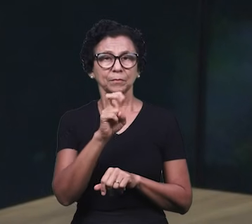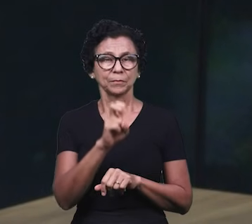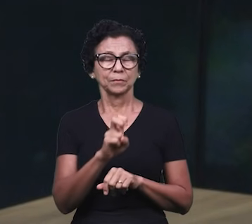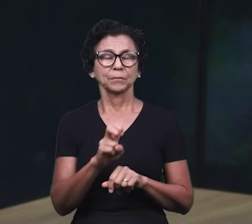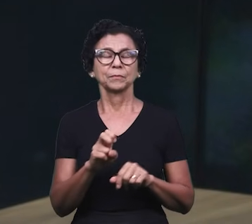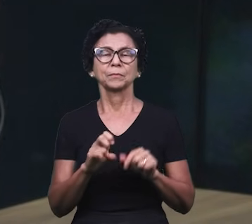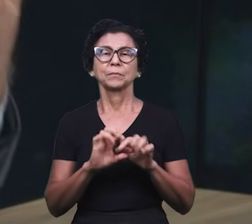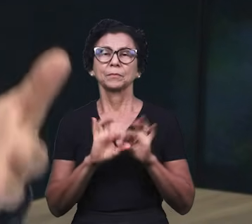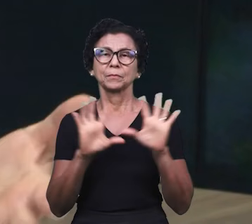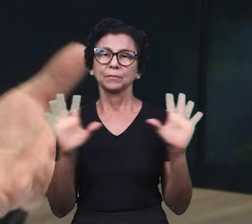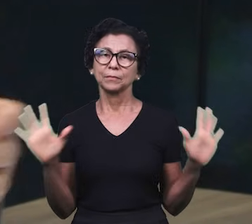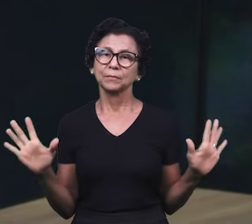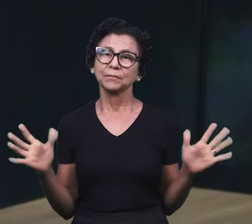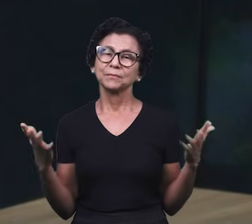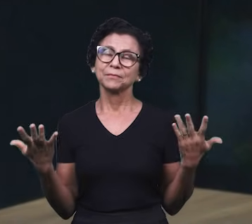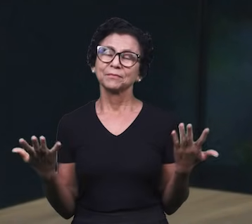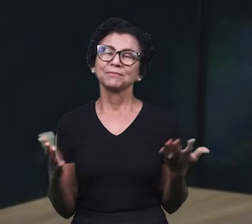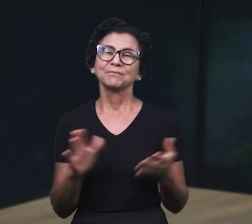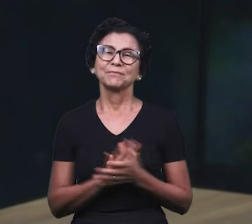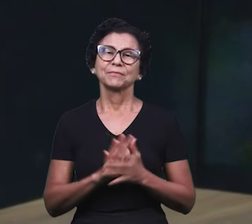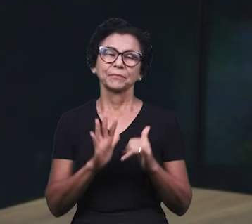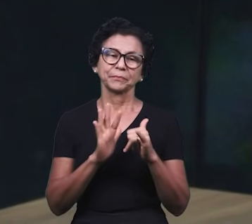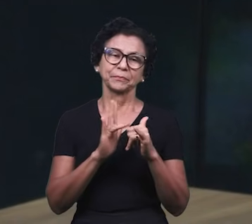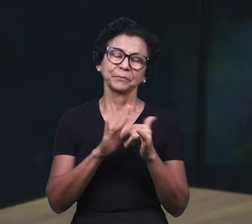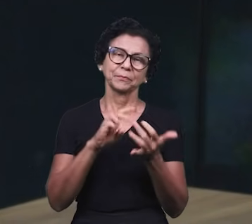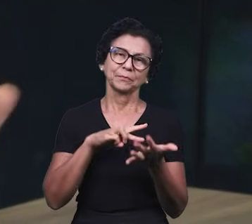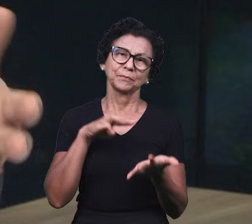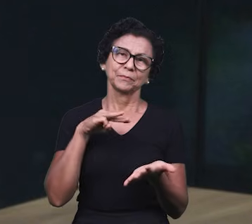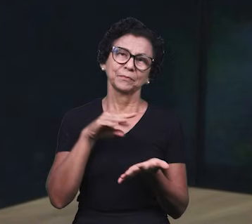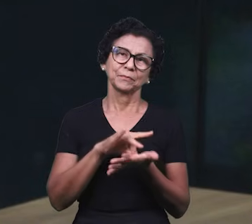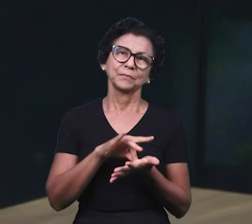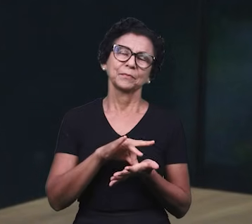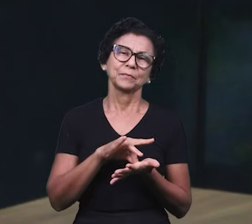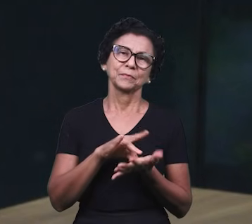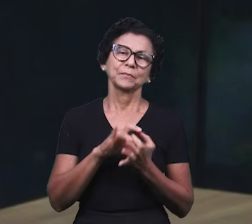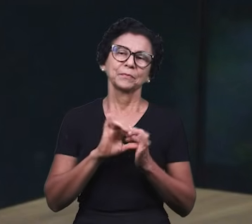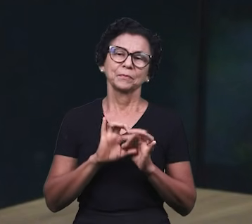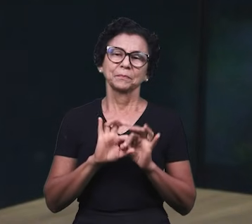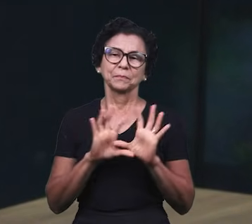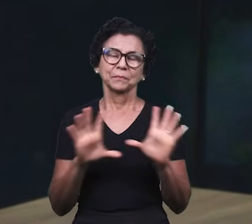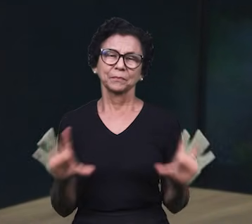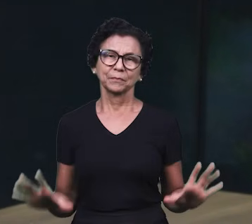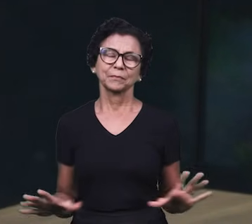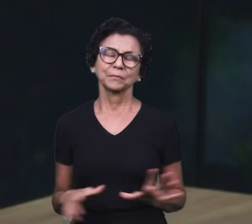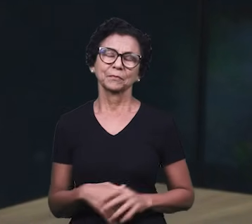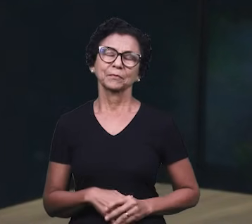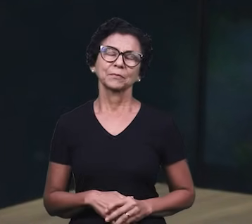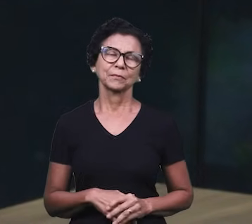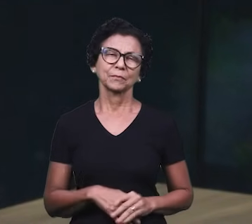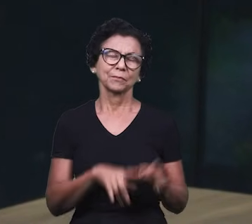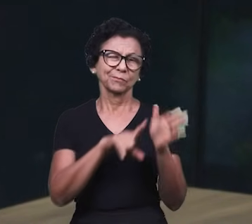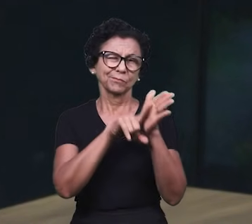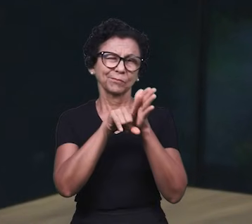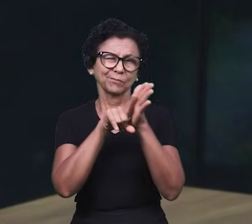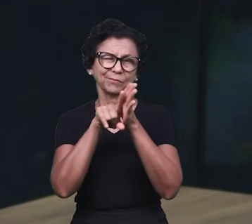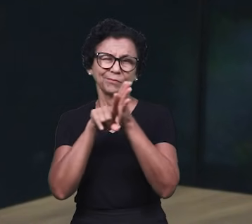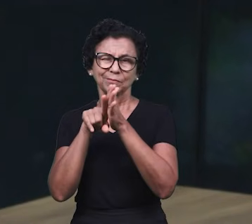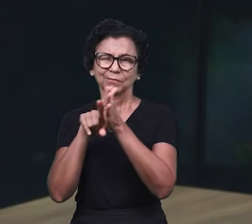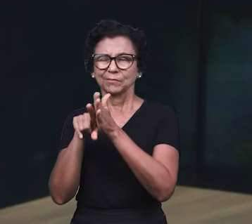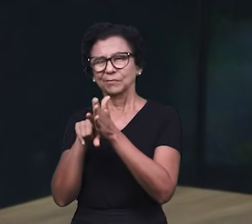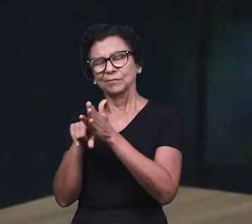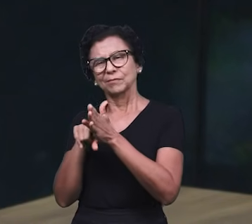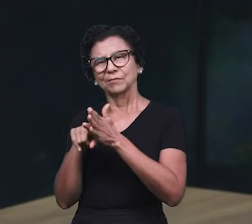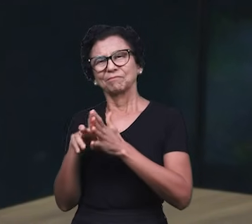Sky Livre, ou pelo nosso canal do YouTube, que está ali disponível. Só você pesquisar lá